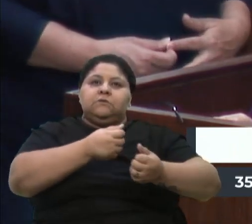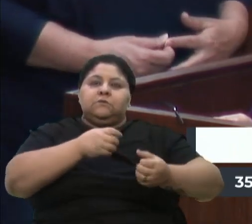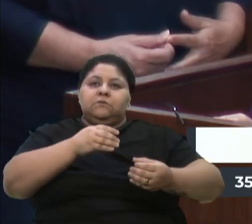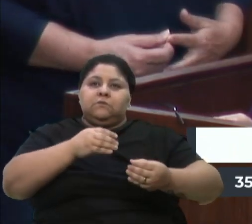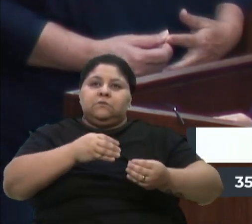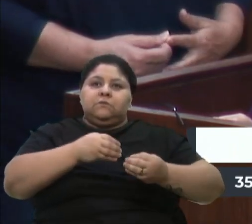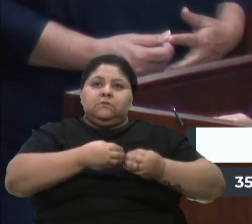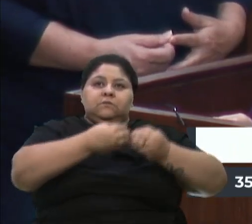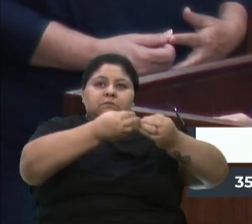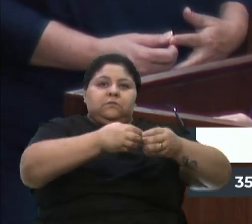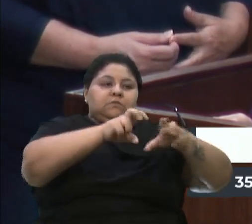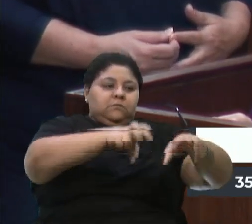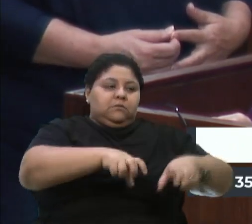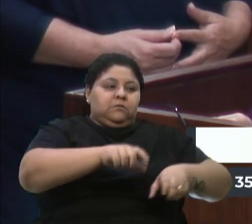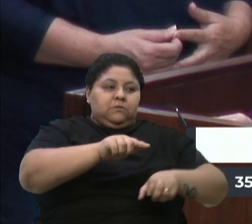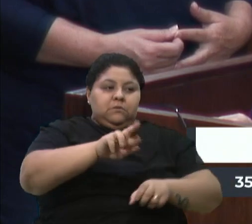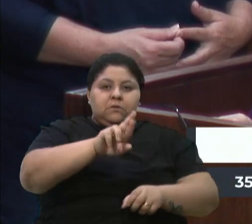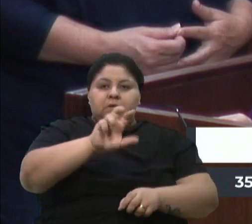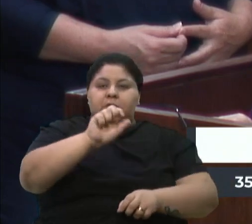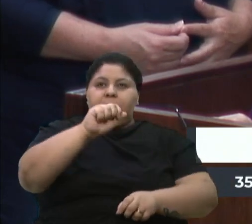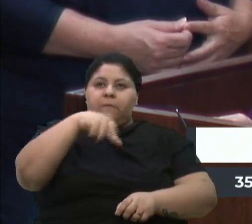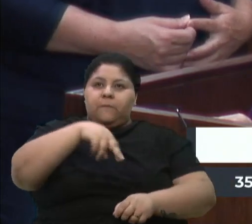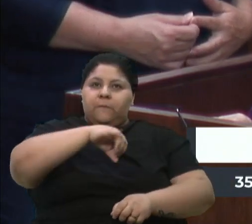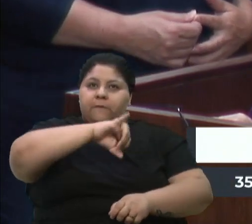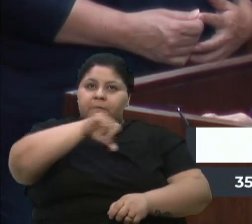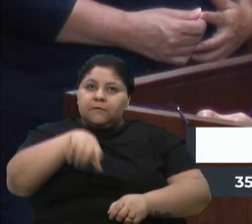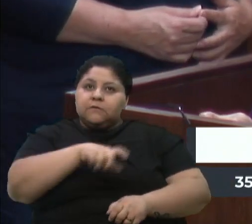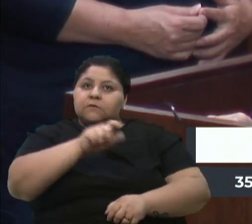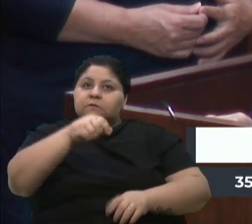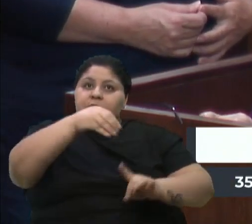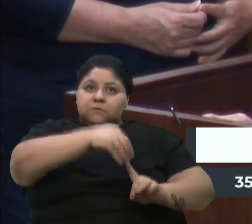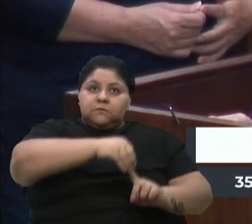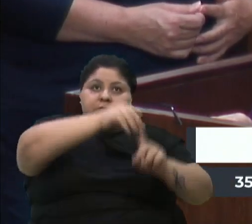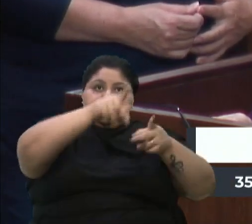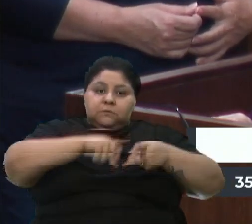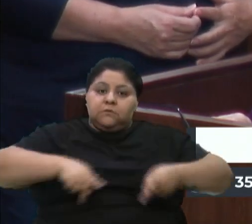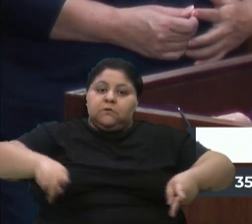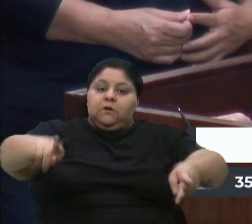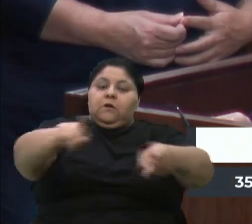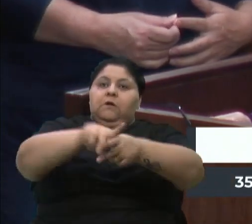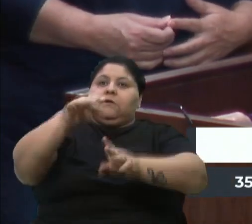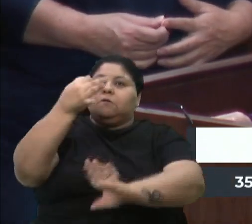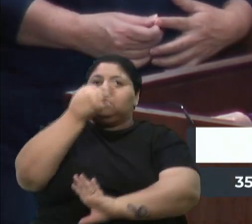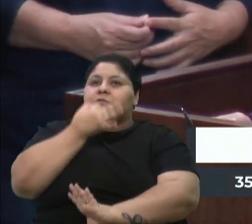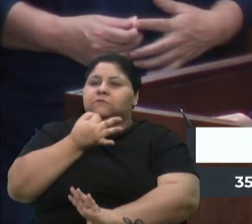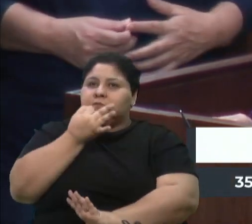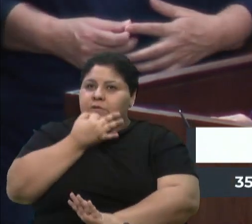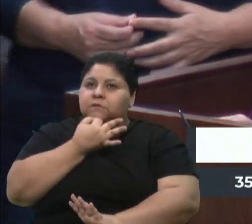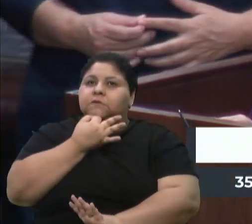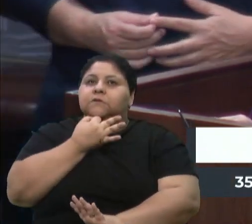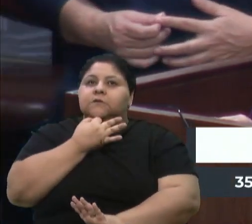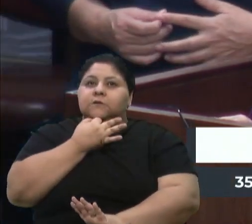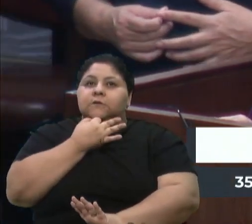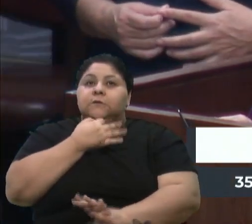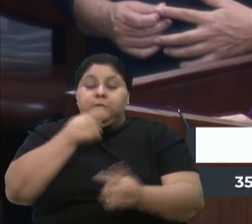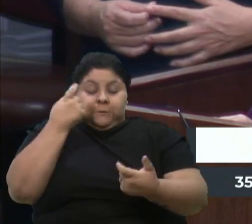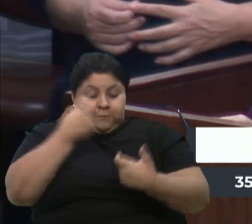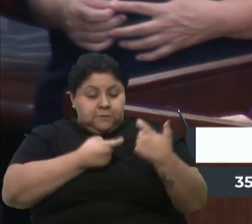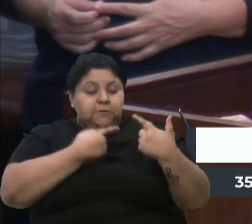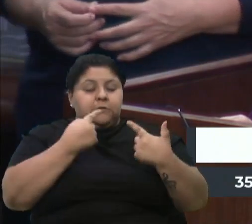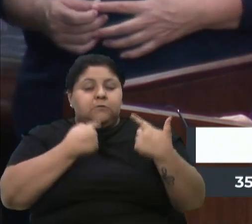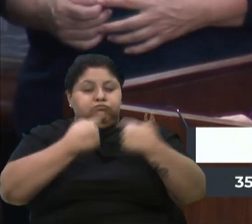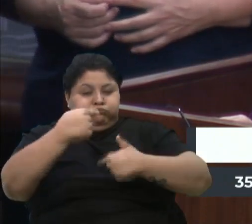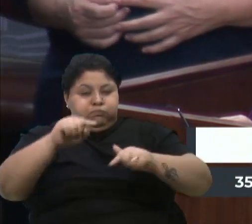granja, galpões para granja, principalmente a população caxiense, quando se debate muito agrotóxicos,